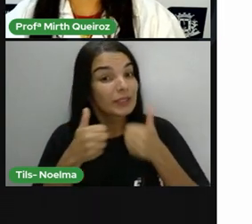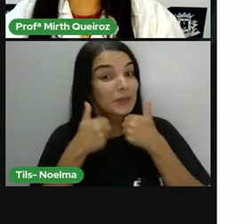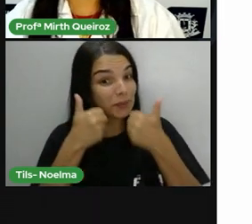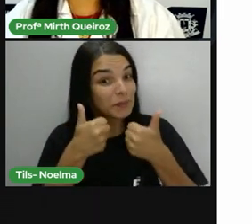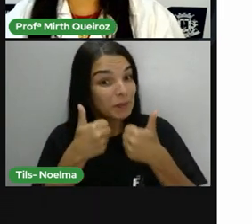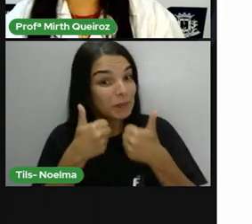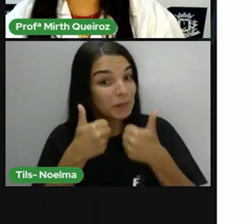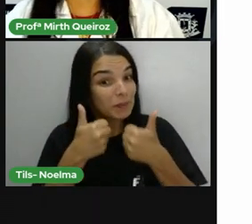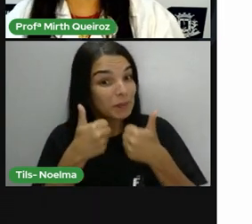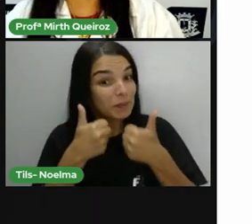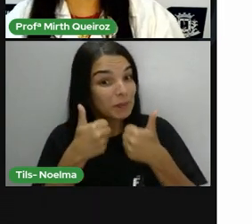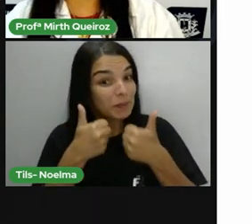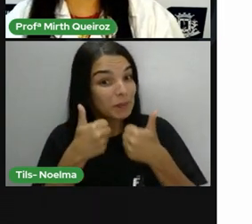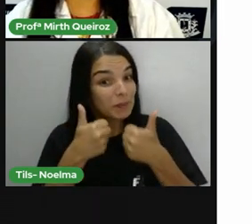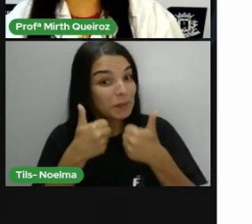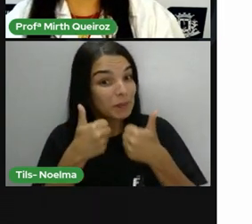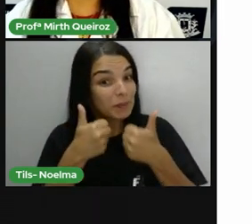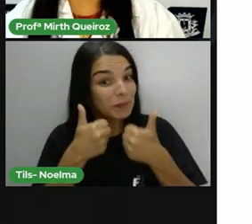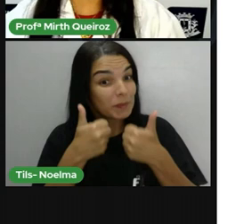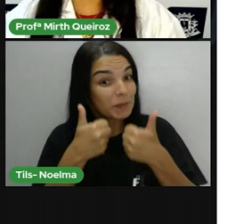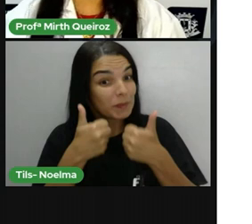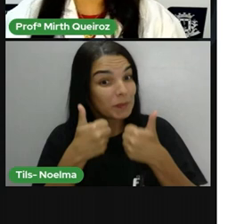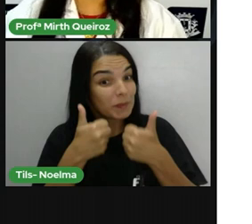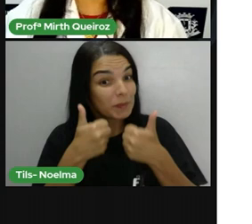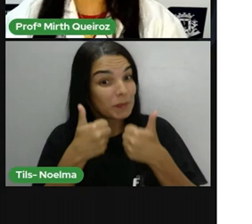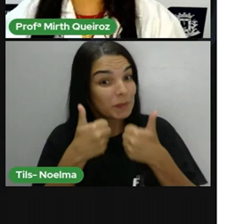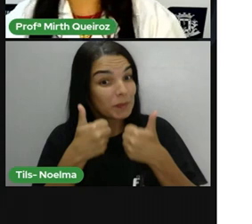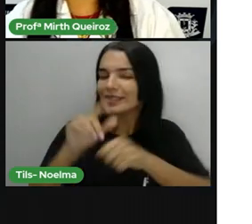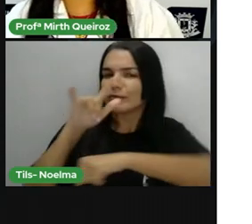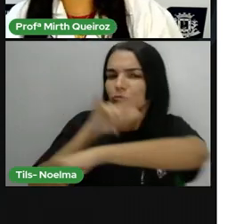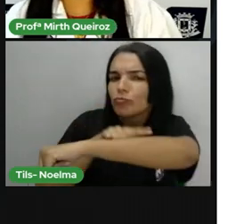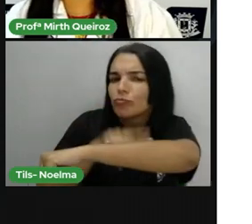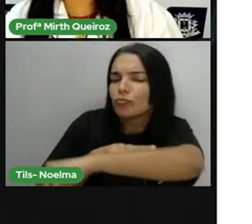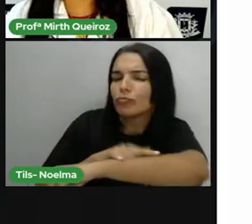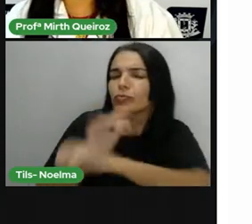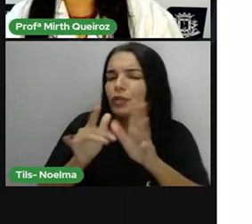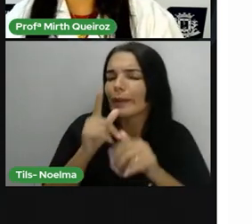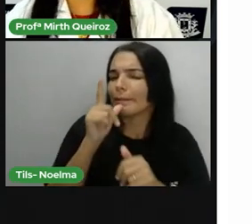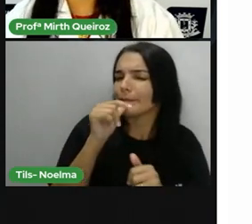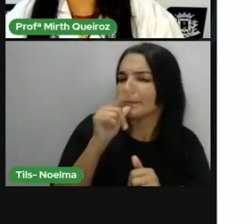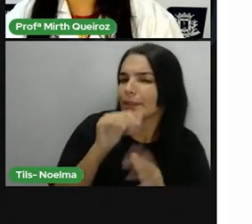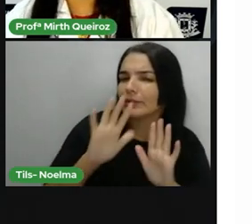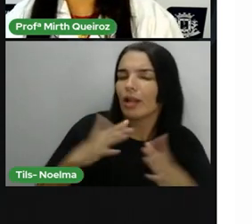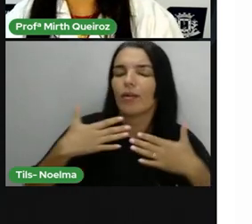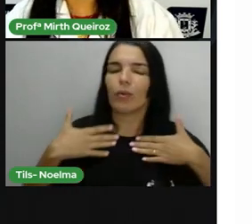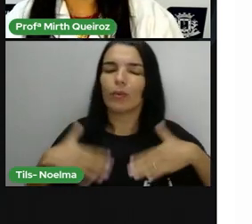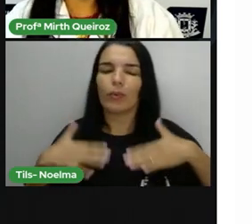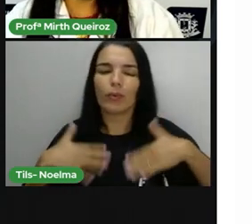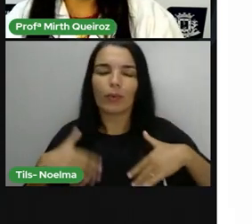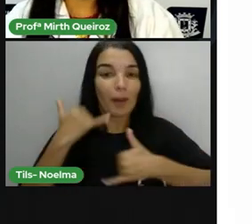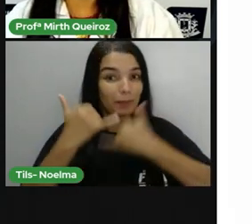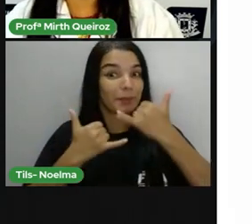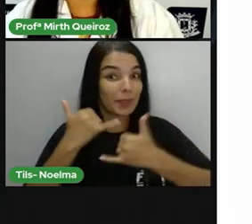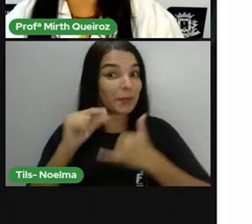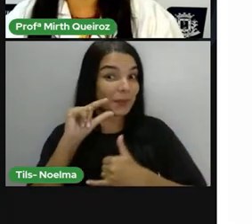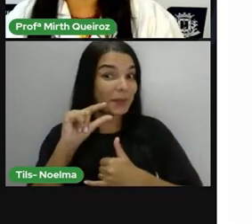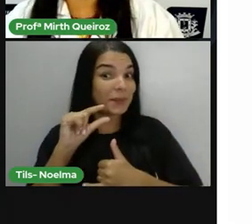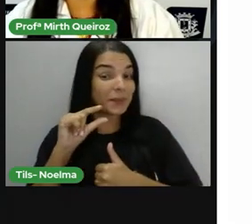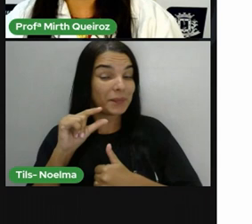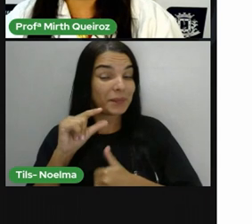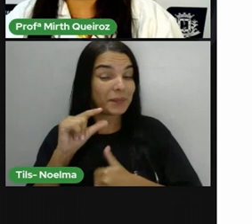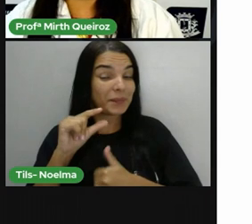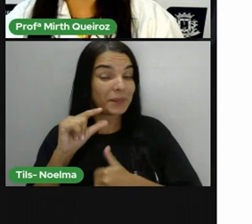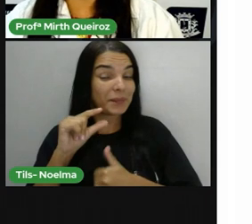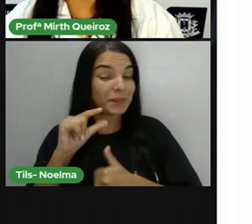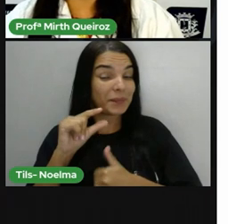estão? Já fizeram a atividade? Já foram ao banheiro, tomaram aquela água, descansaram um pouquinho, brincaram um pouquinho?